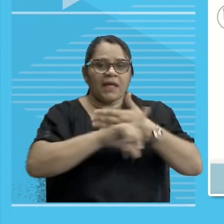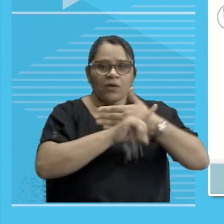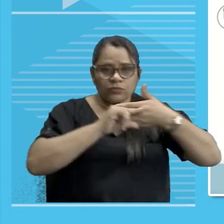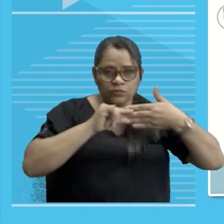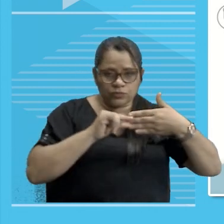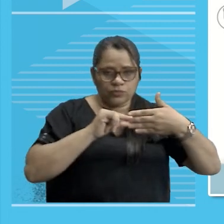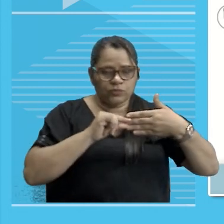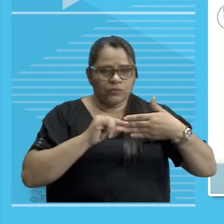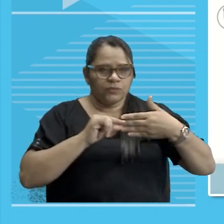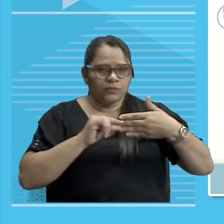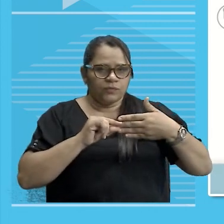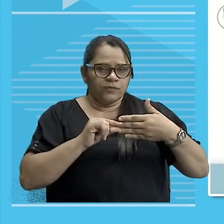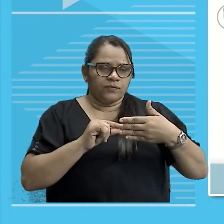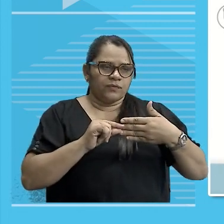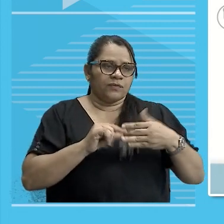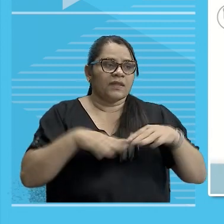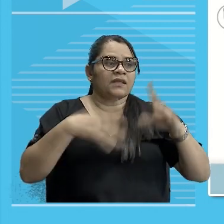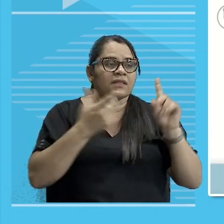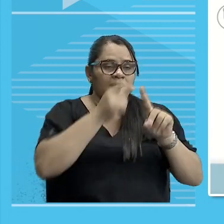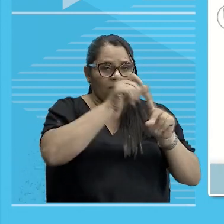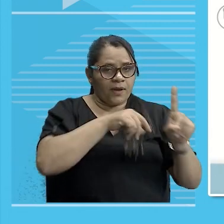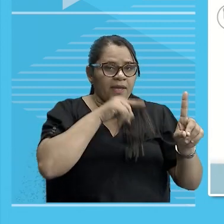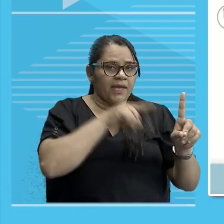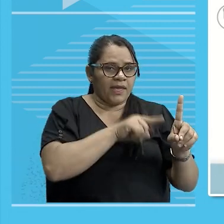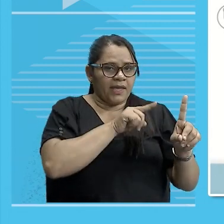Professor João me diz que David